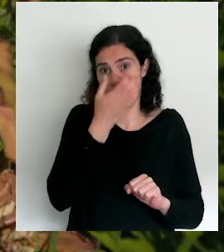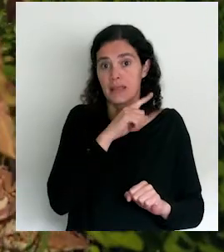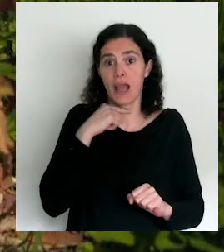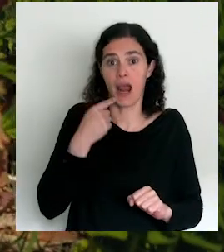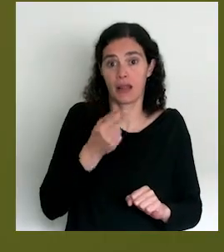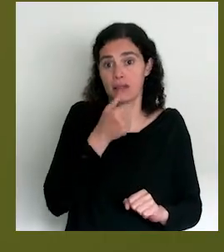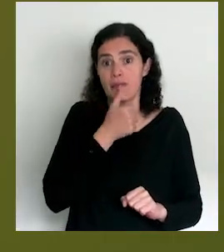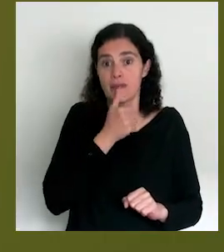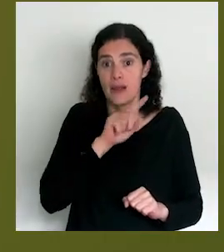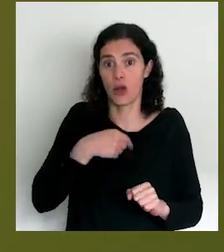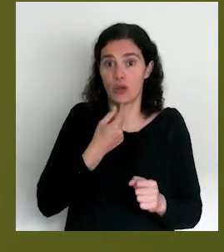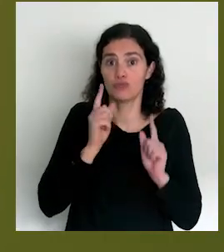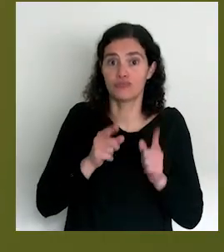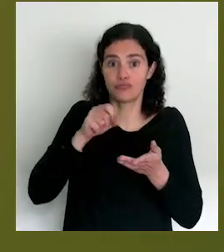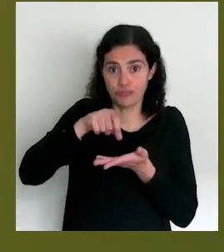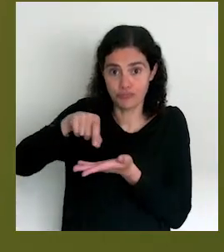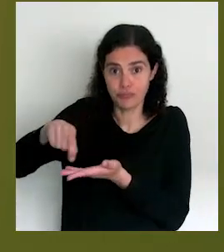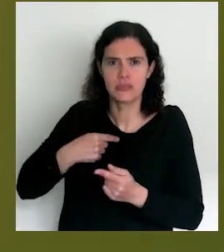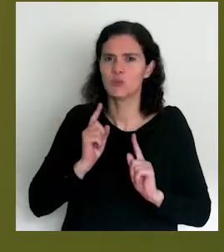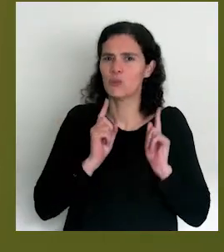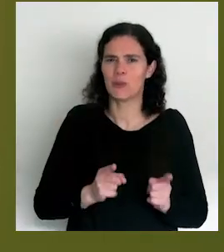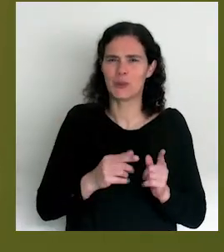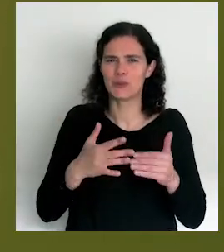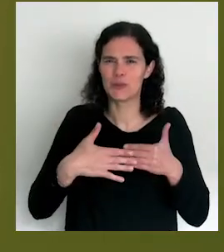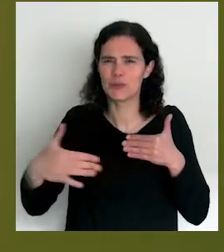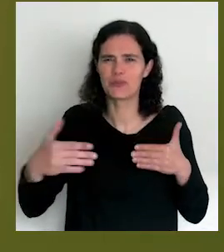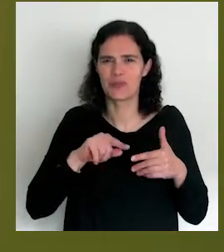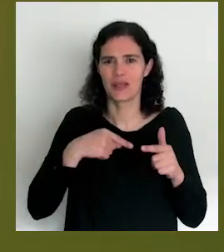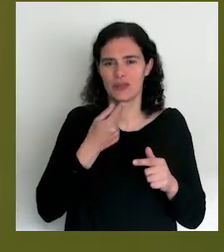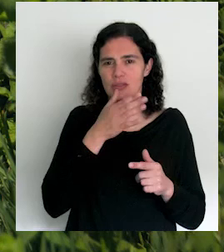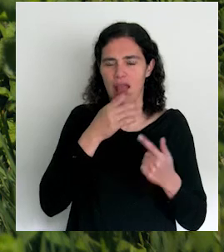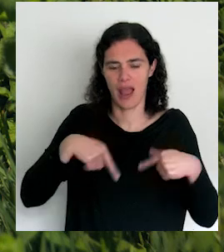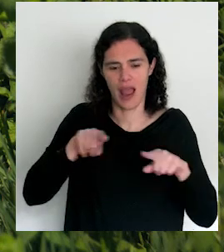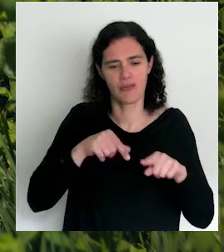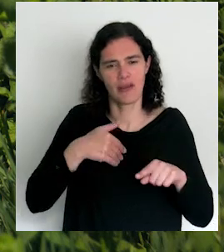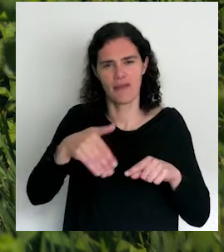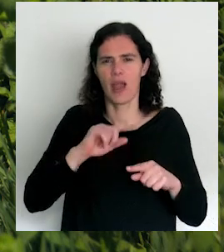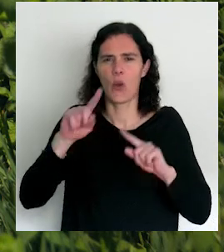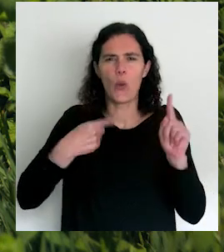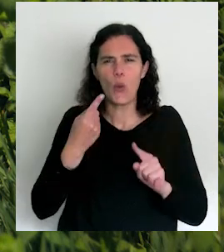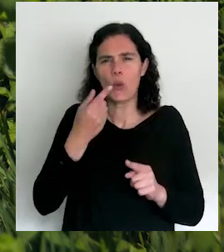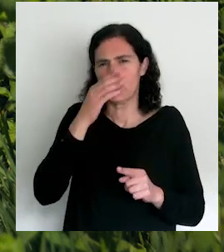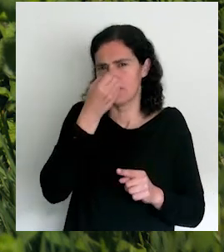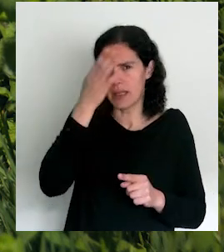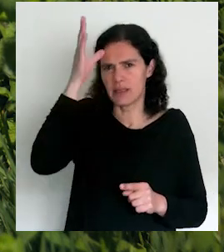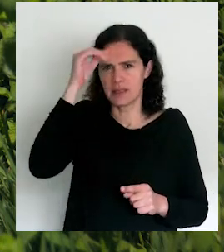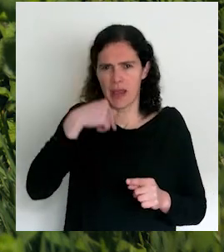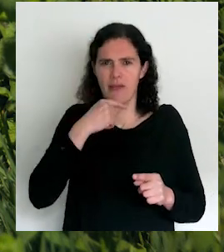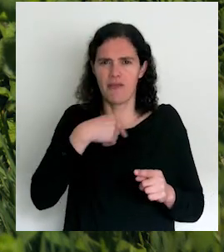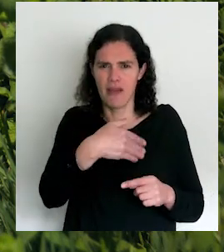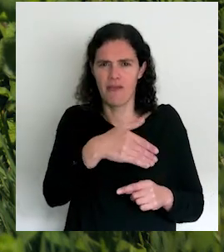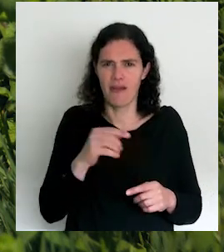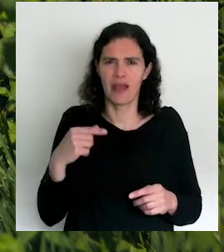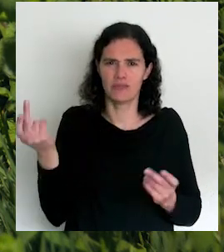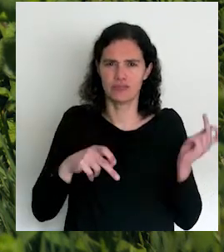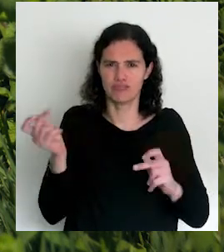plantas nativas e às plantas raras e ameaçadas que plantamos. Isto é só o início. Ao longo do tempo estes charcos vão ser colonizados também